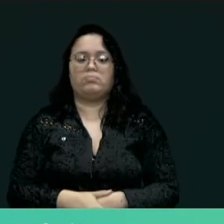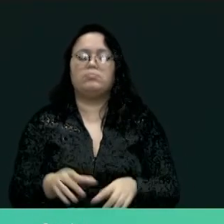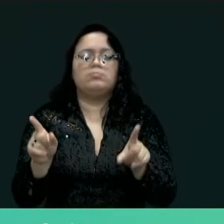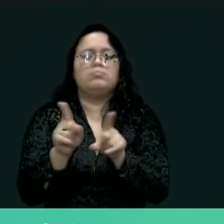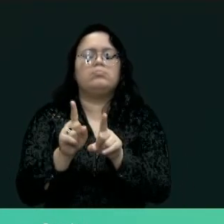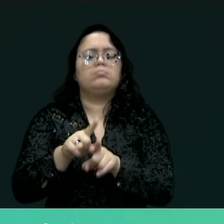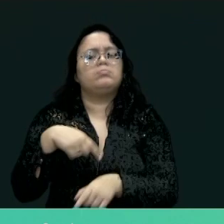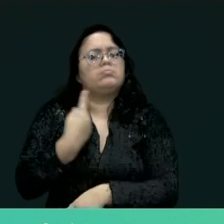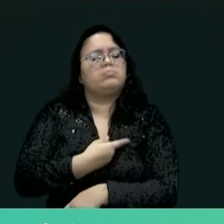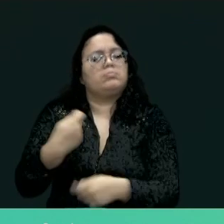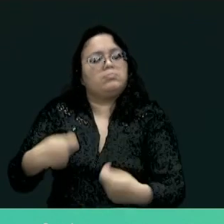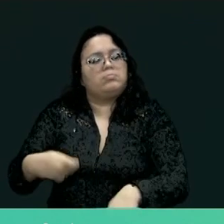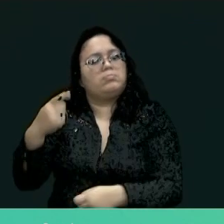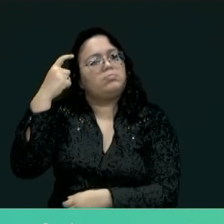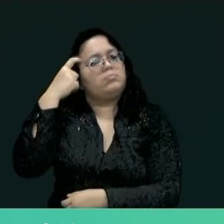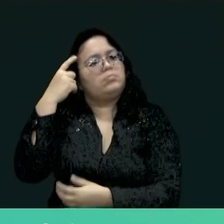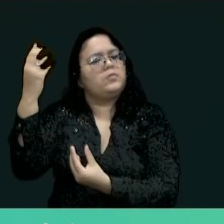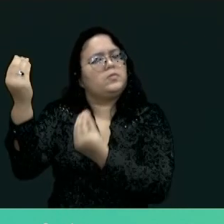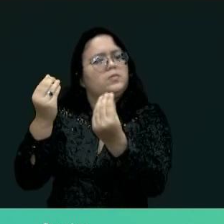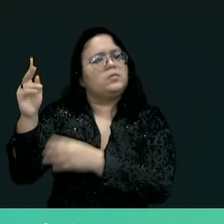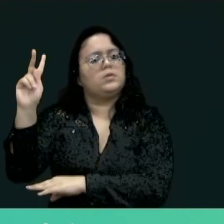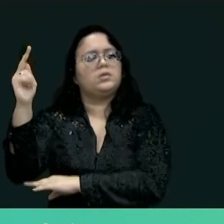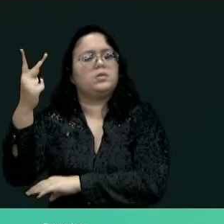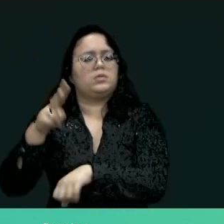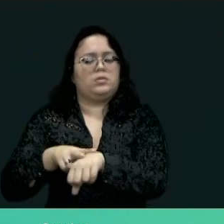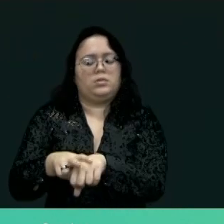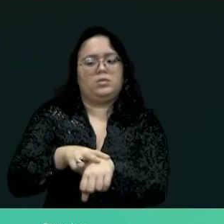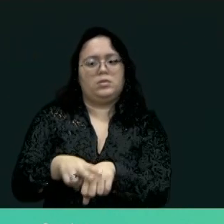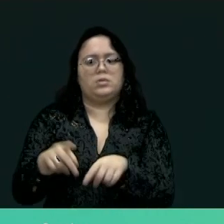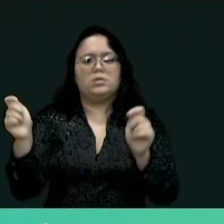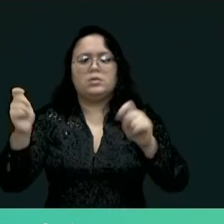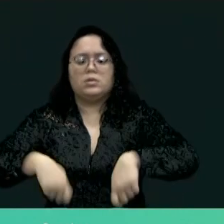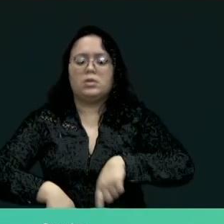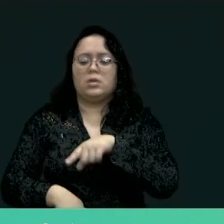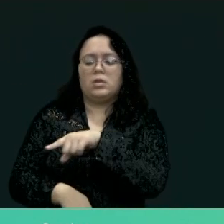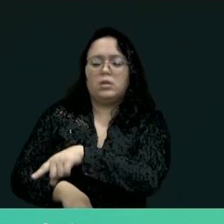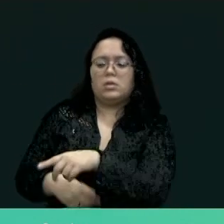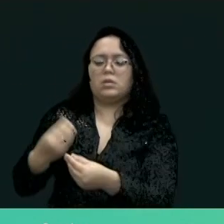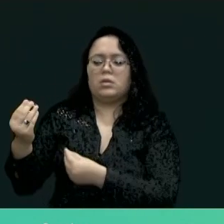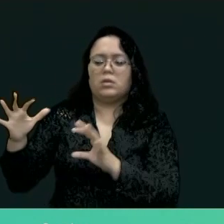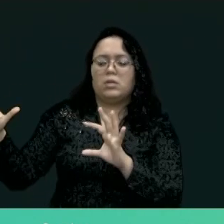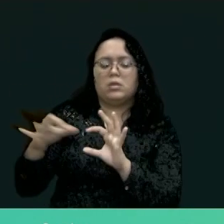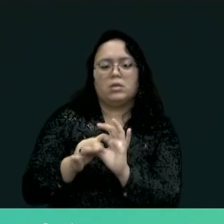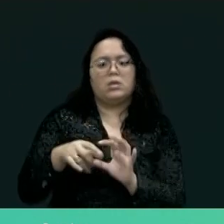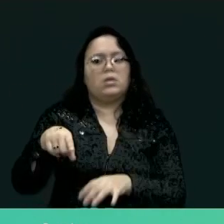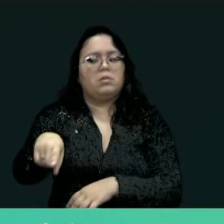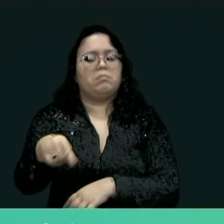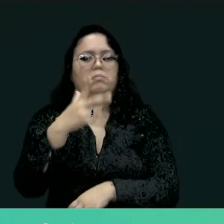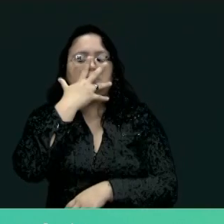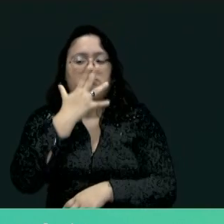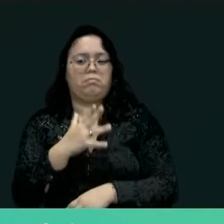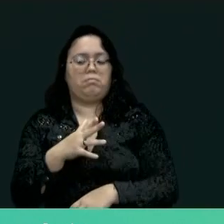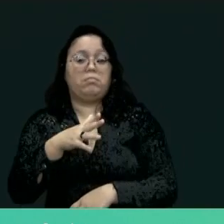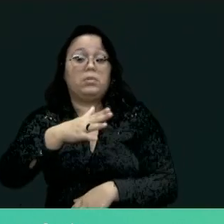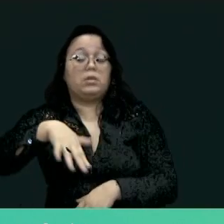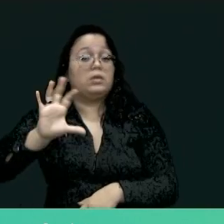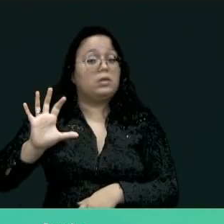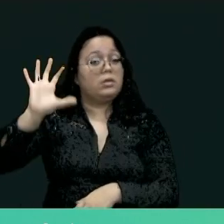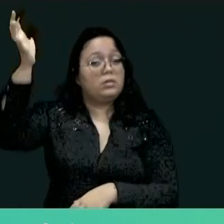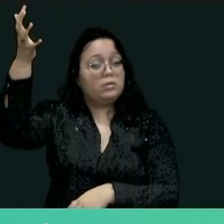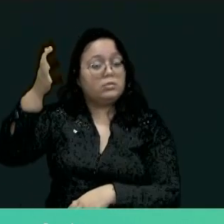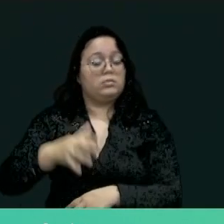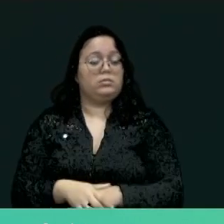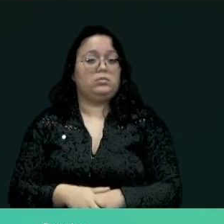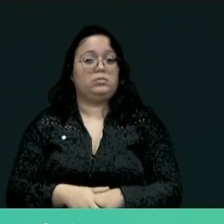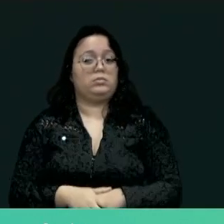que pensar no hidrogênio verde, principalmente associada a essa questão do clima. O